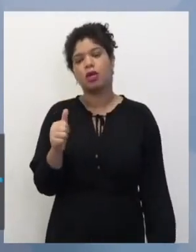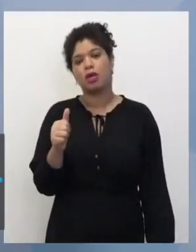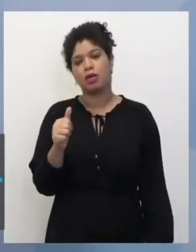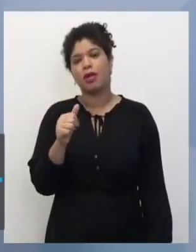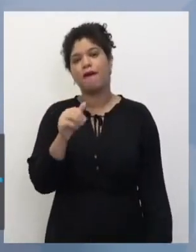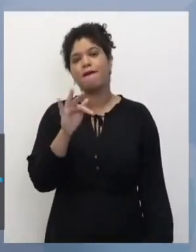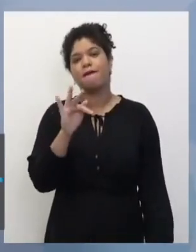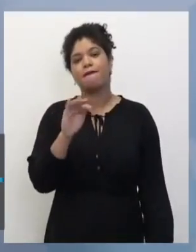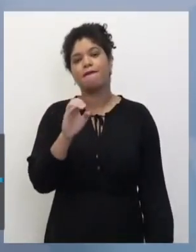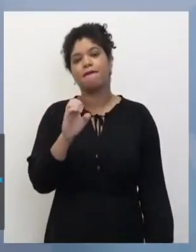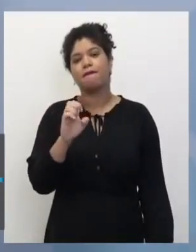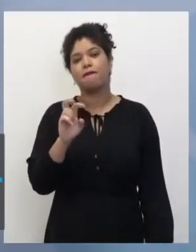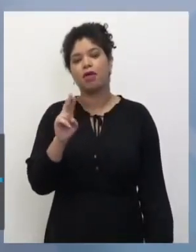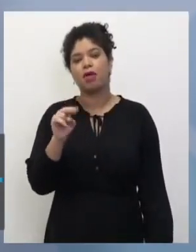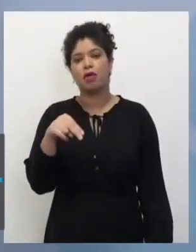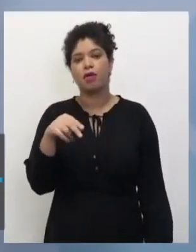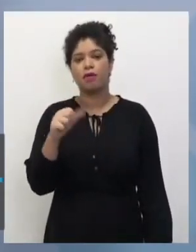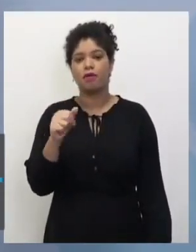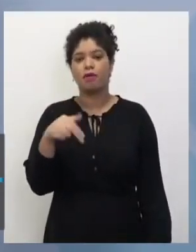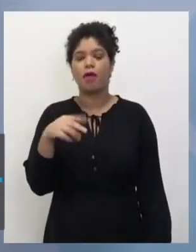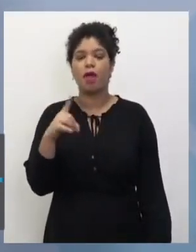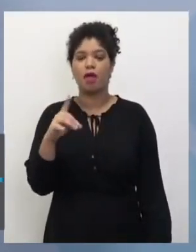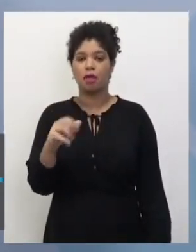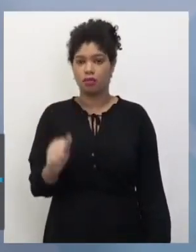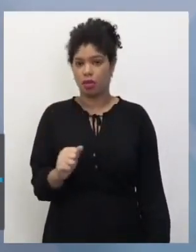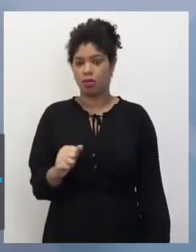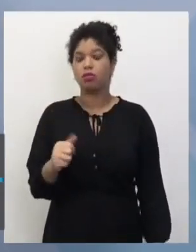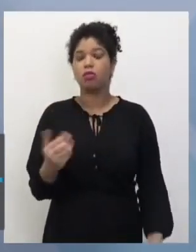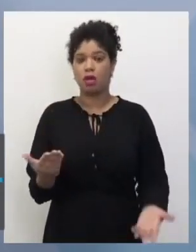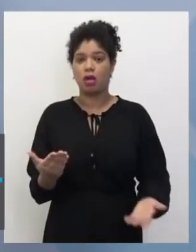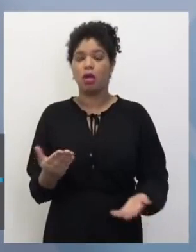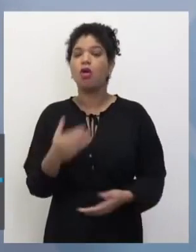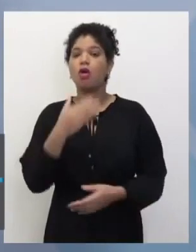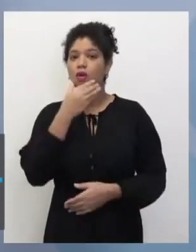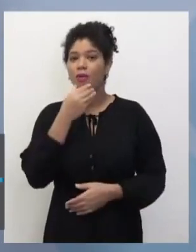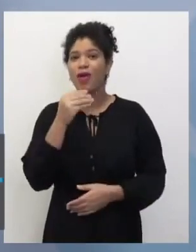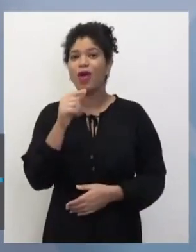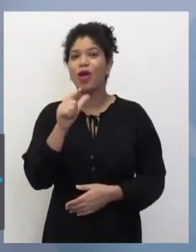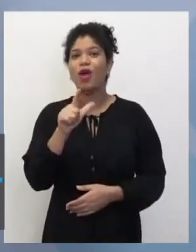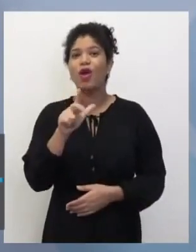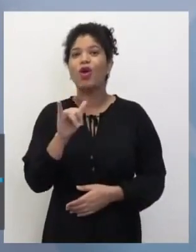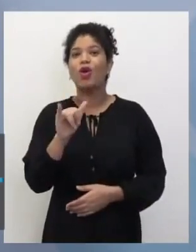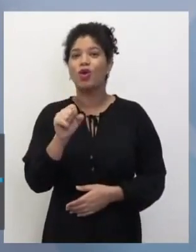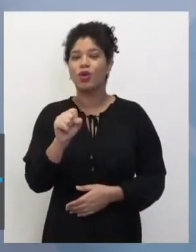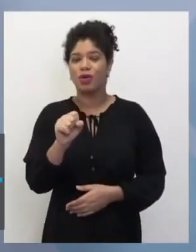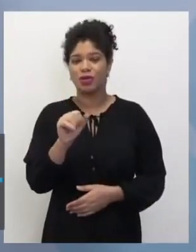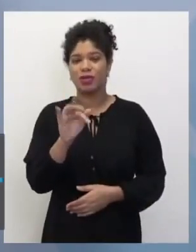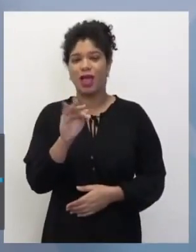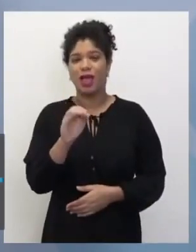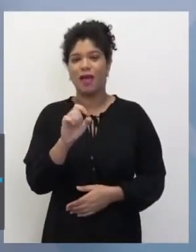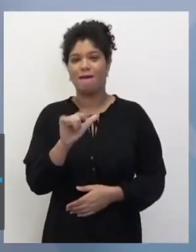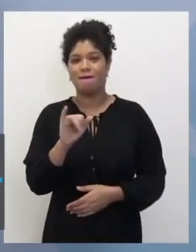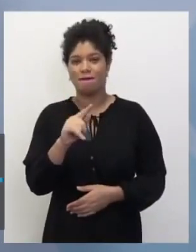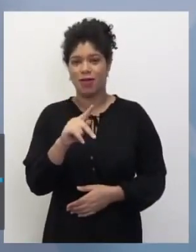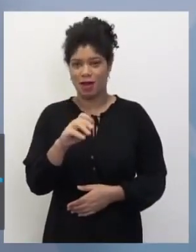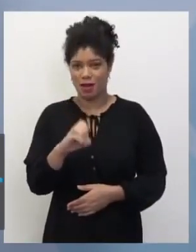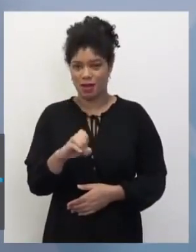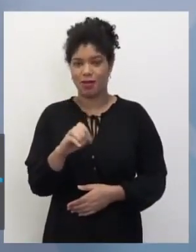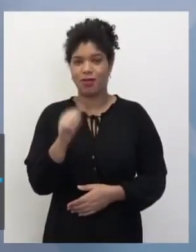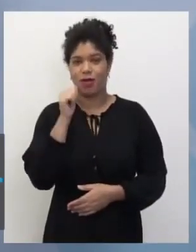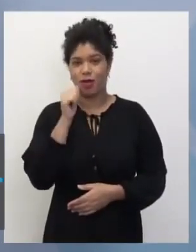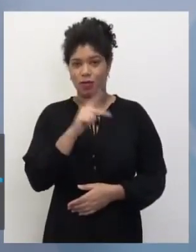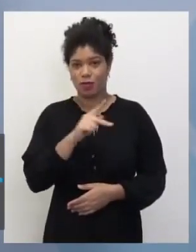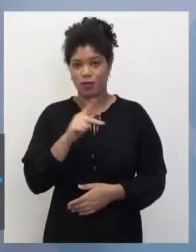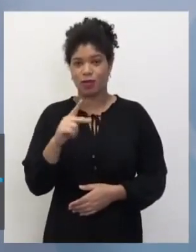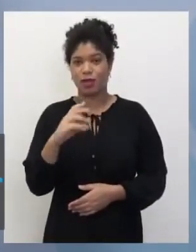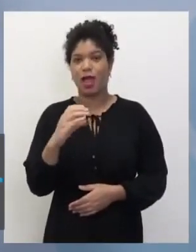que participaram. Também aqui, ó, o Luiz Felipe falou perguntas e respostas, que ele é da professora Cássia de